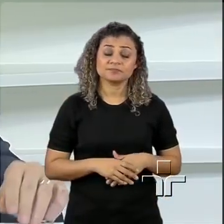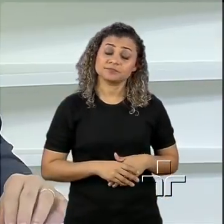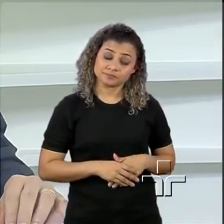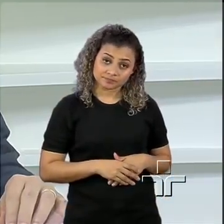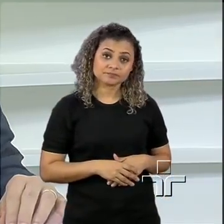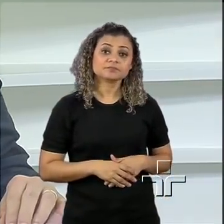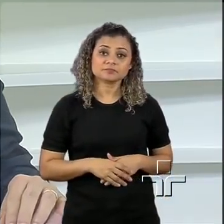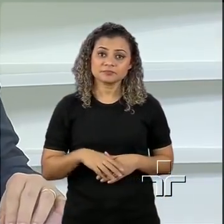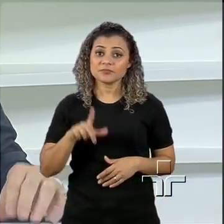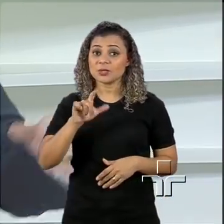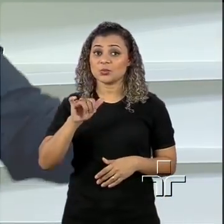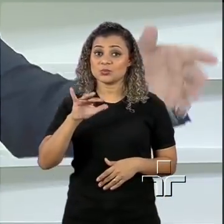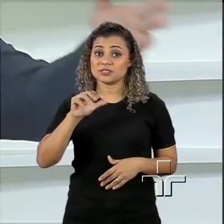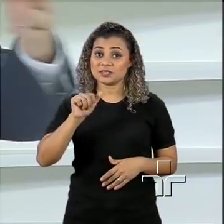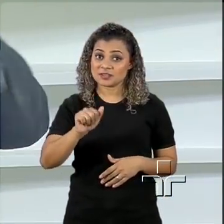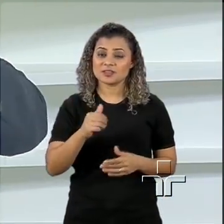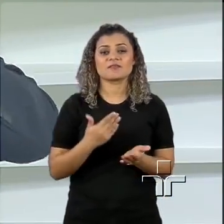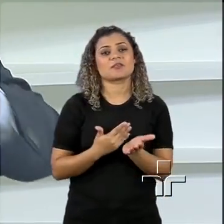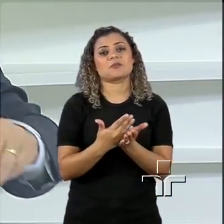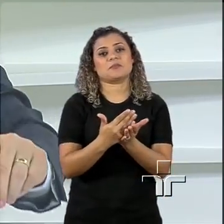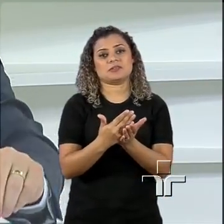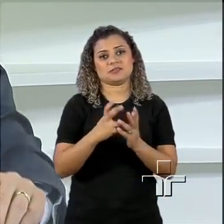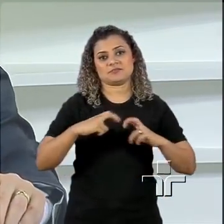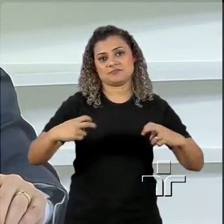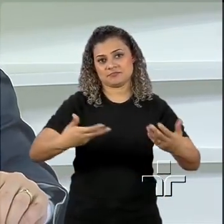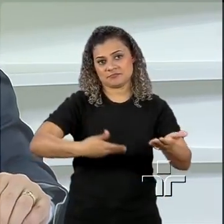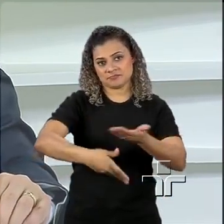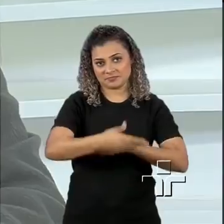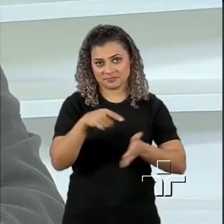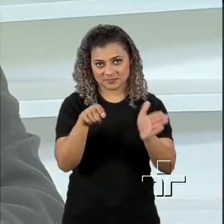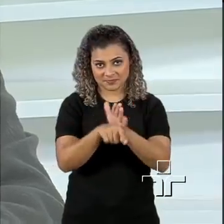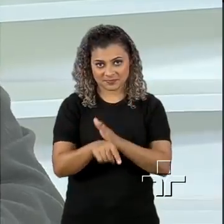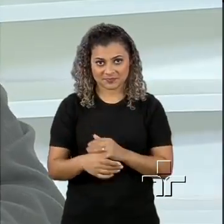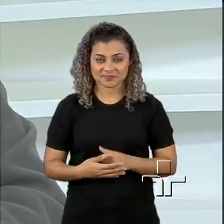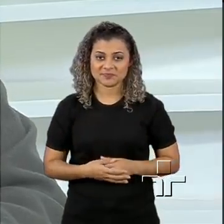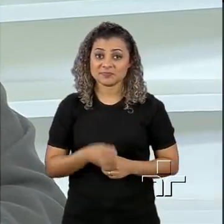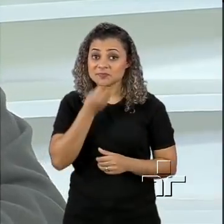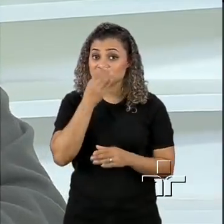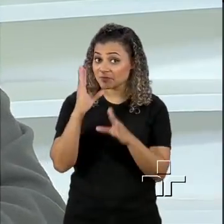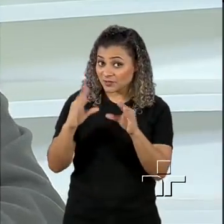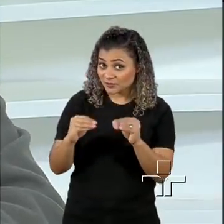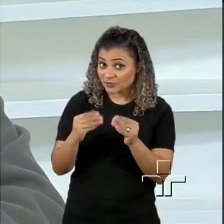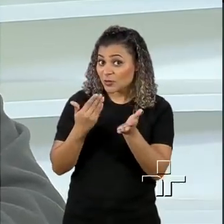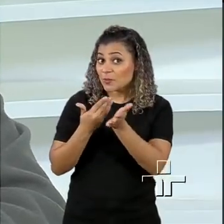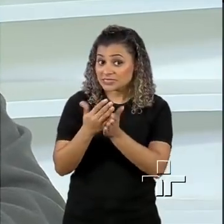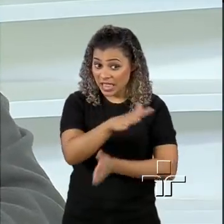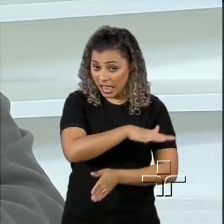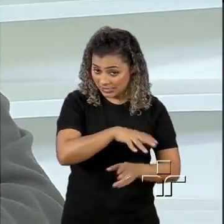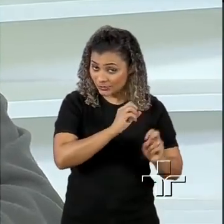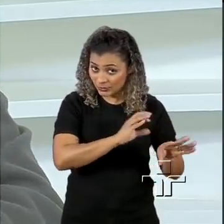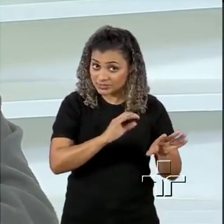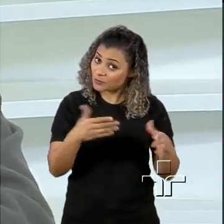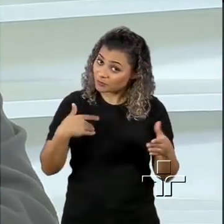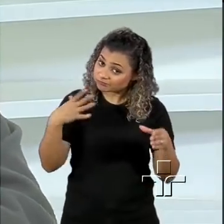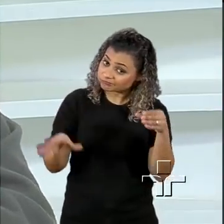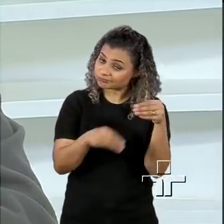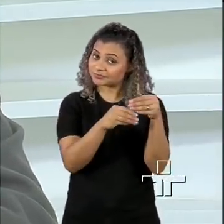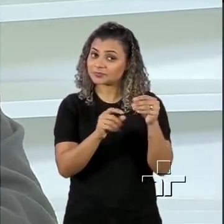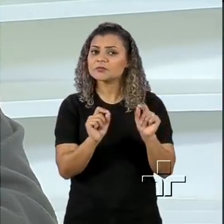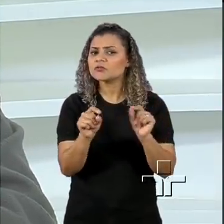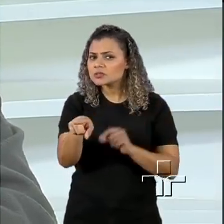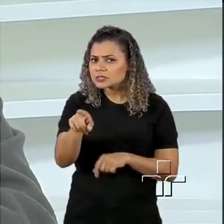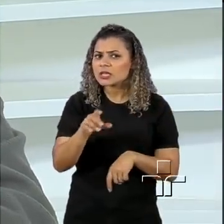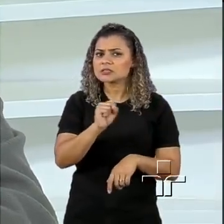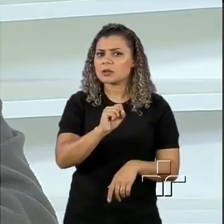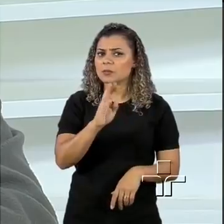Agora a Luciana vai começar a nossa roda aqui de entrevistadores. Já que estamos na seara da educação, durante a sua gestão em São